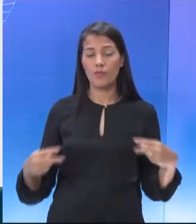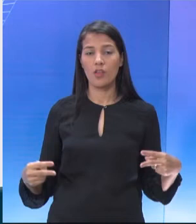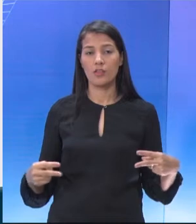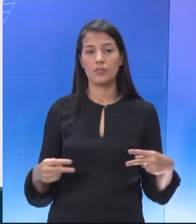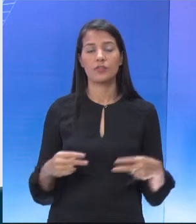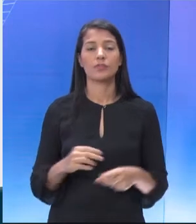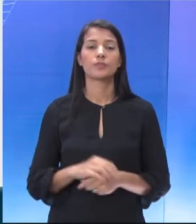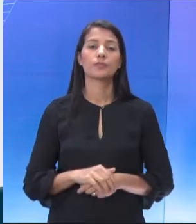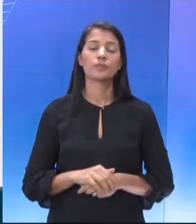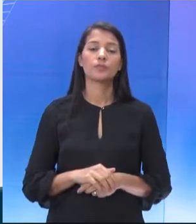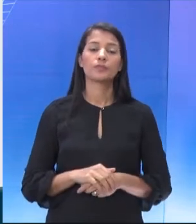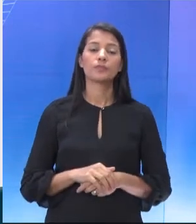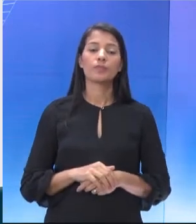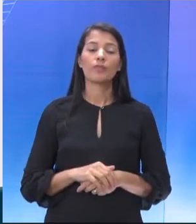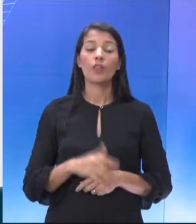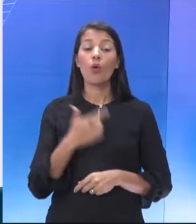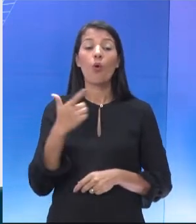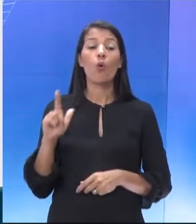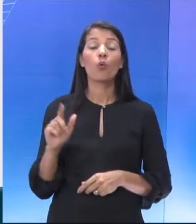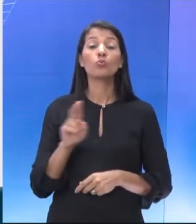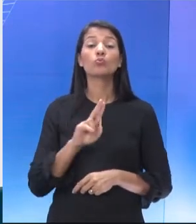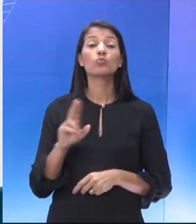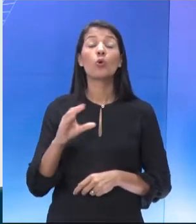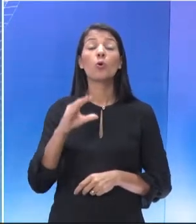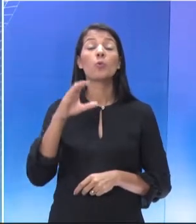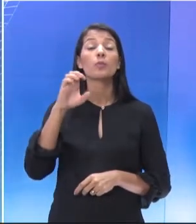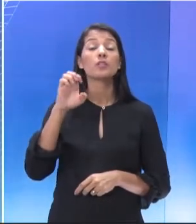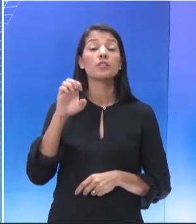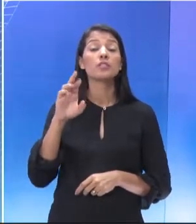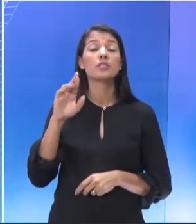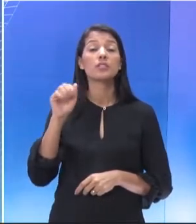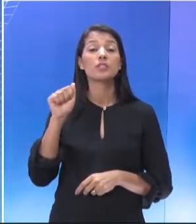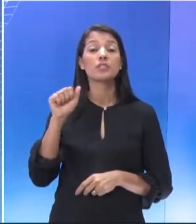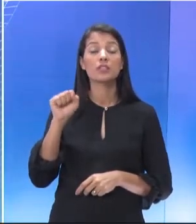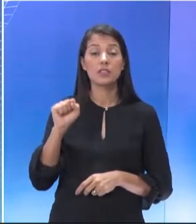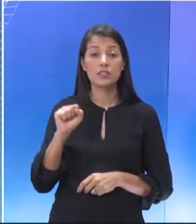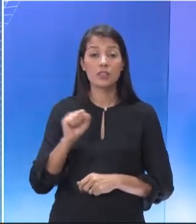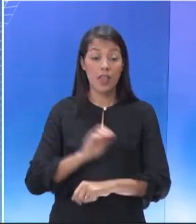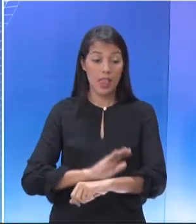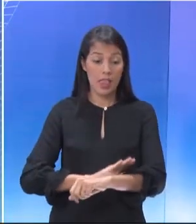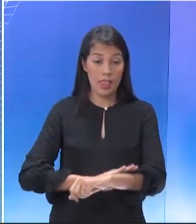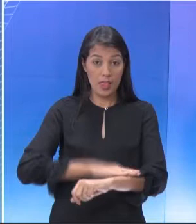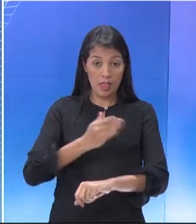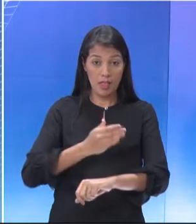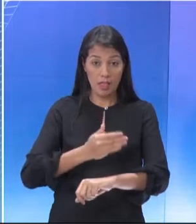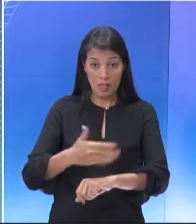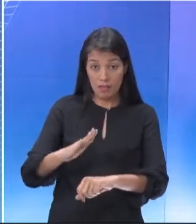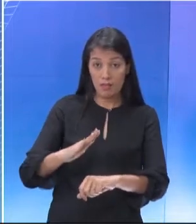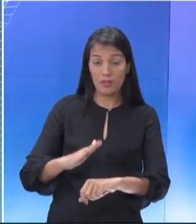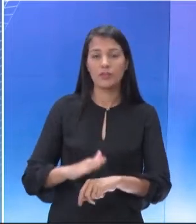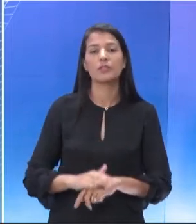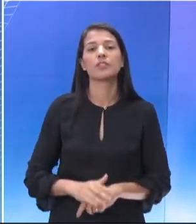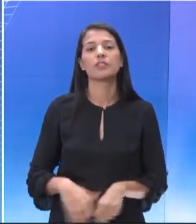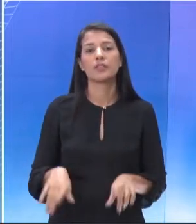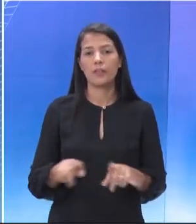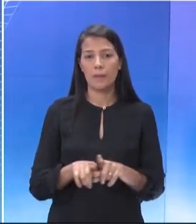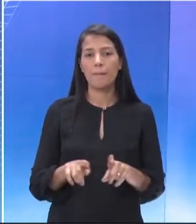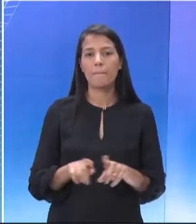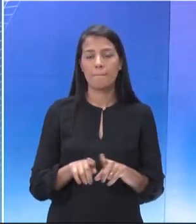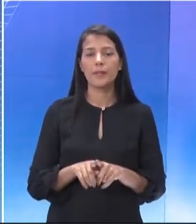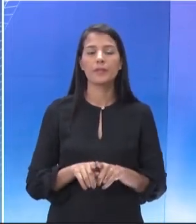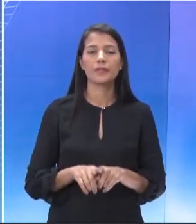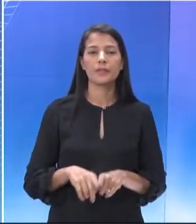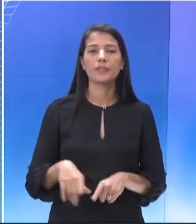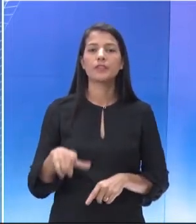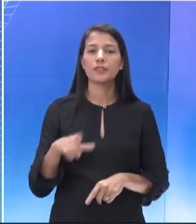Outra classe de lipídios são as ceras, também chamadas de cerídeo. E qual é a função das